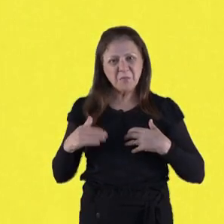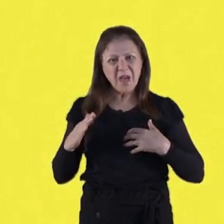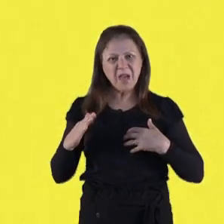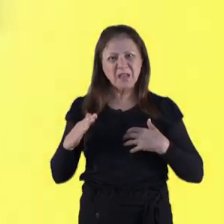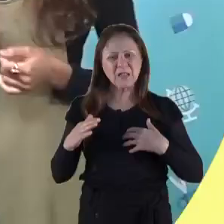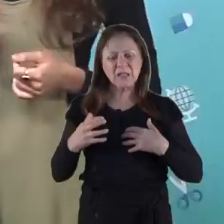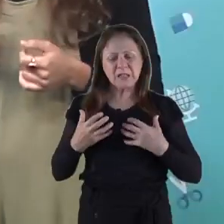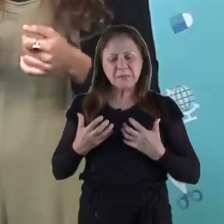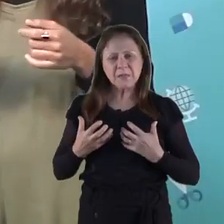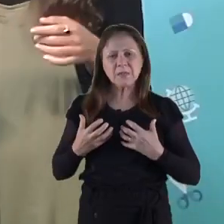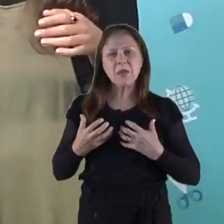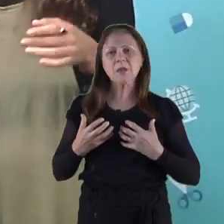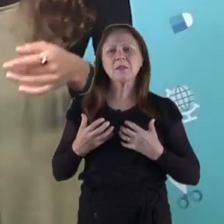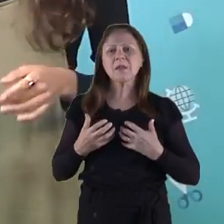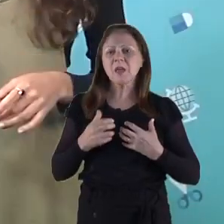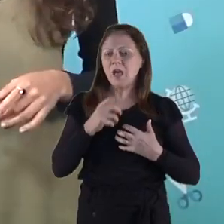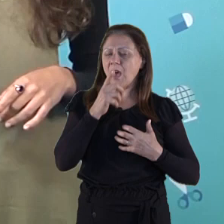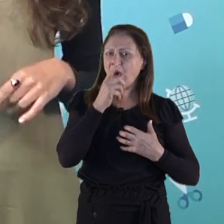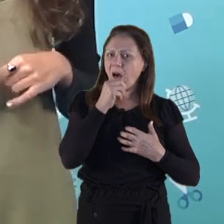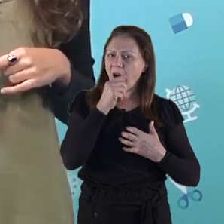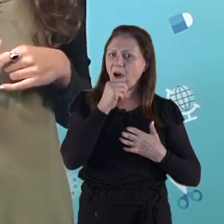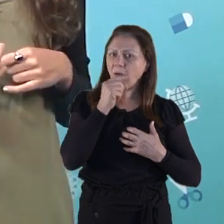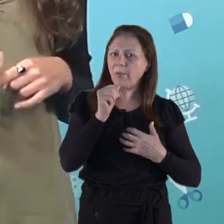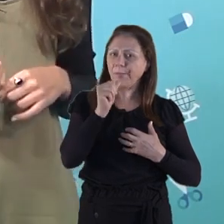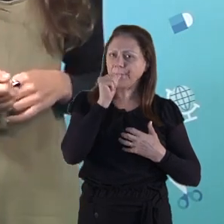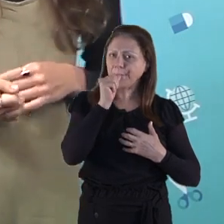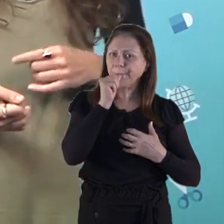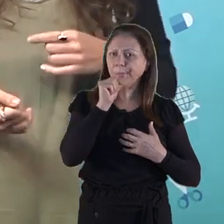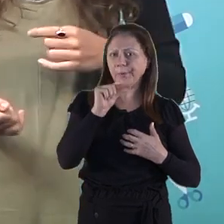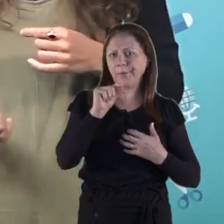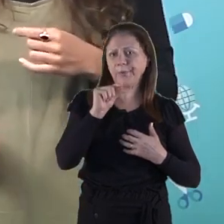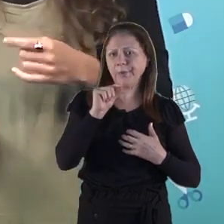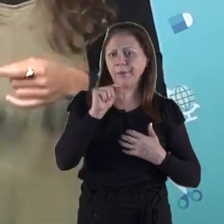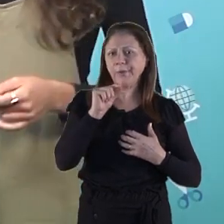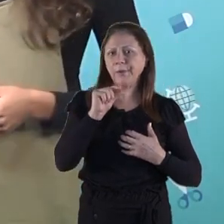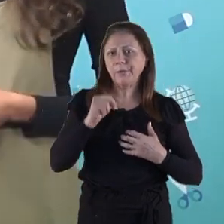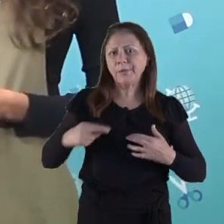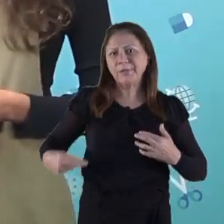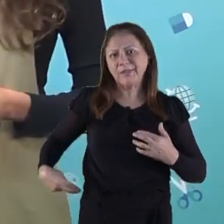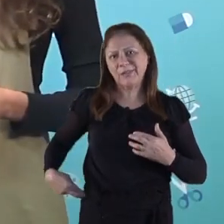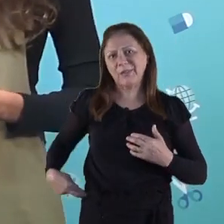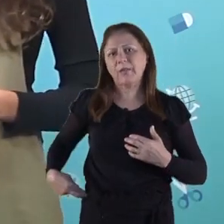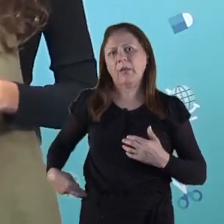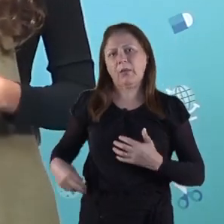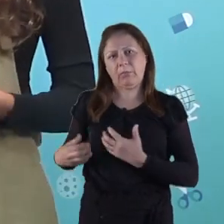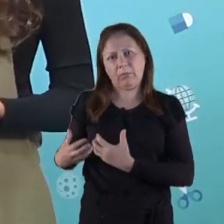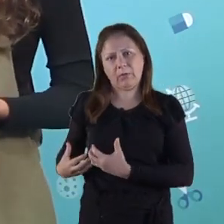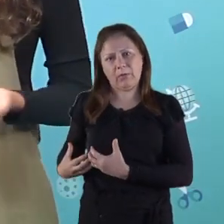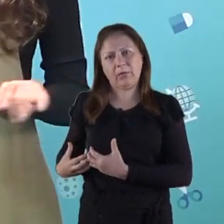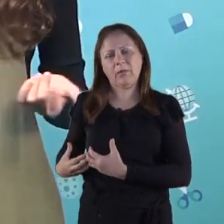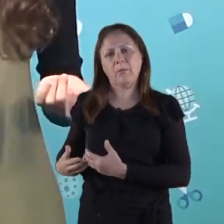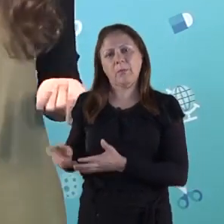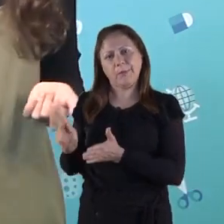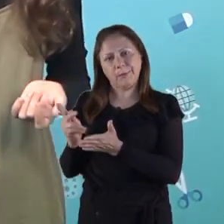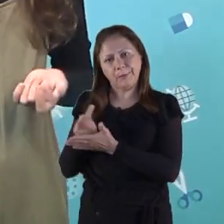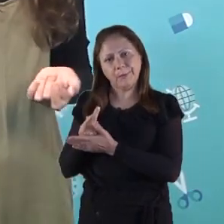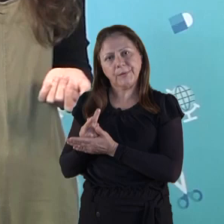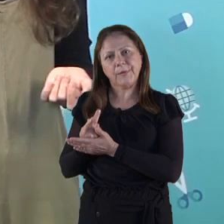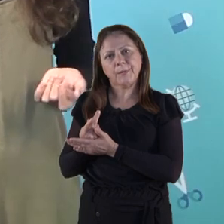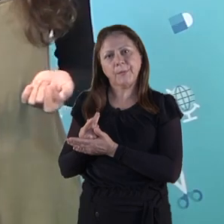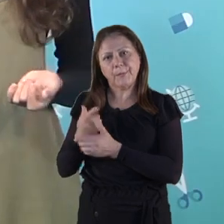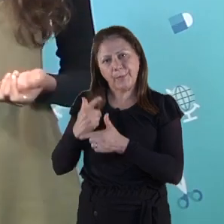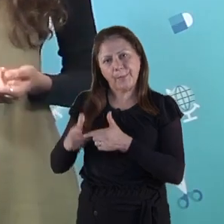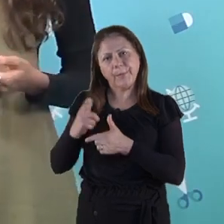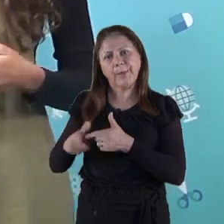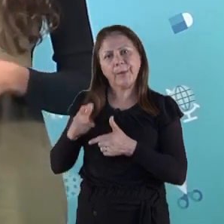gente consome pouca água, por exemplo, a gente acaba sobrecarregando os rins e pode ter, por exemplo, uma